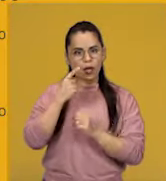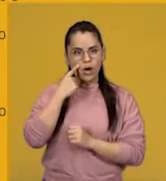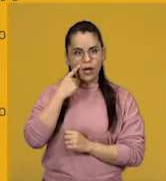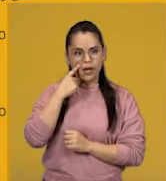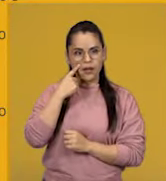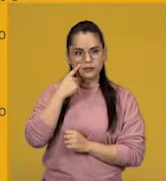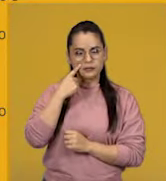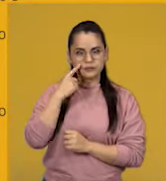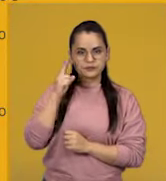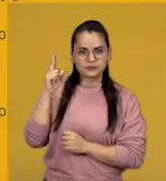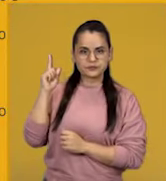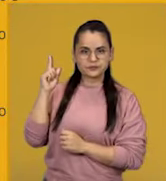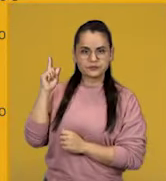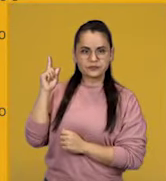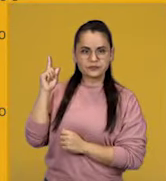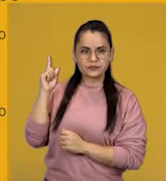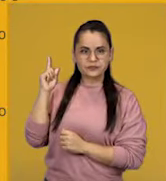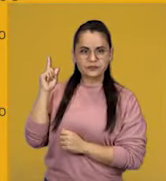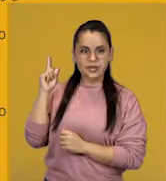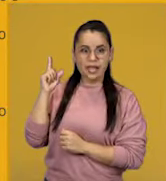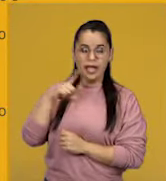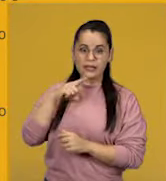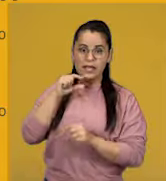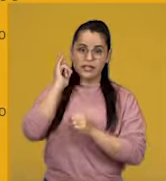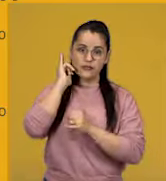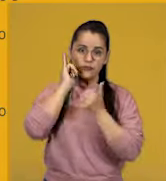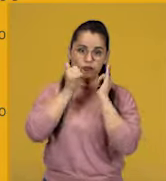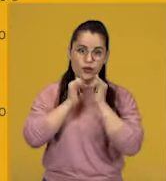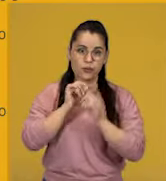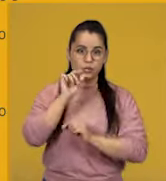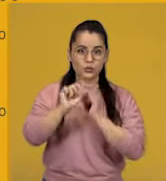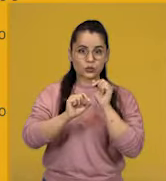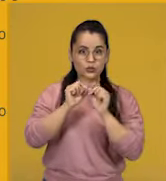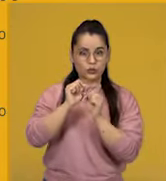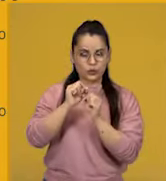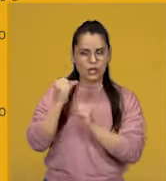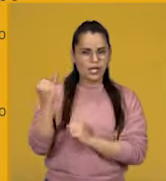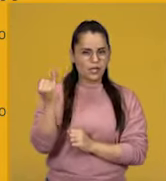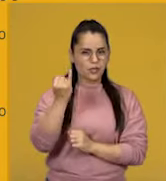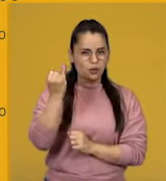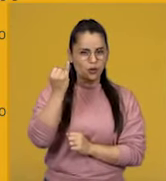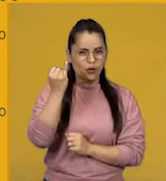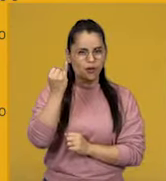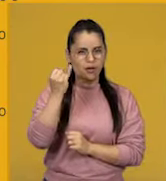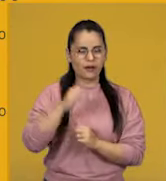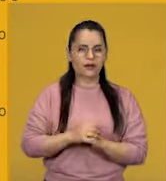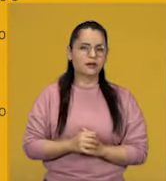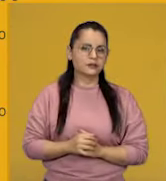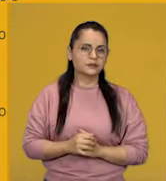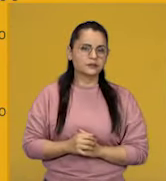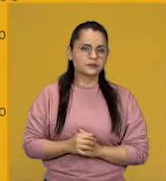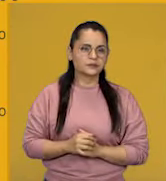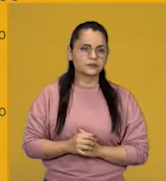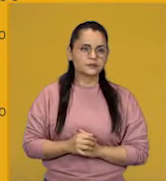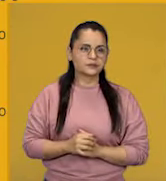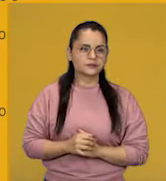e ele nos deu aqui algumas informações que são importantes no nosso